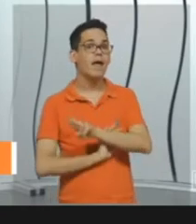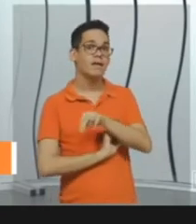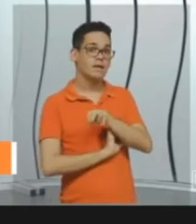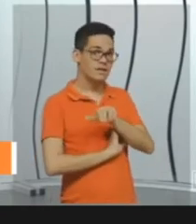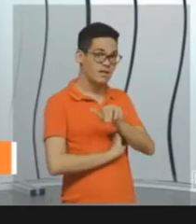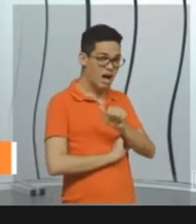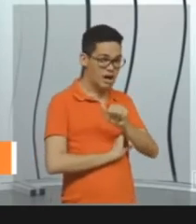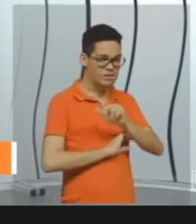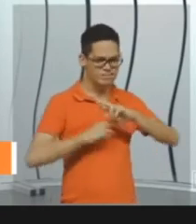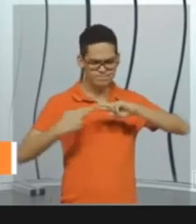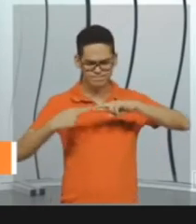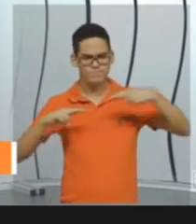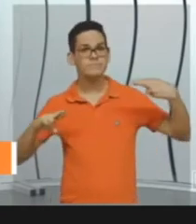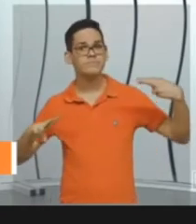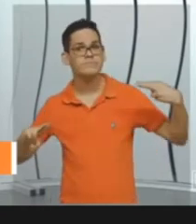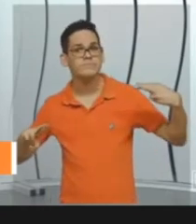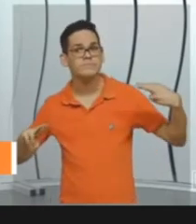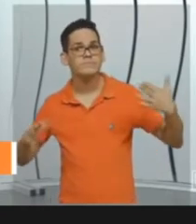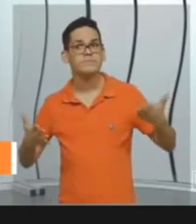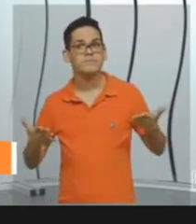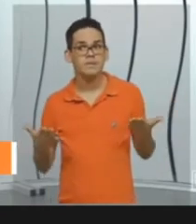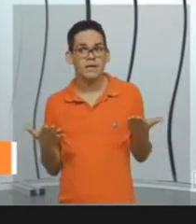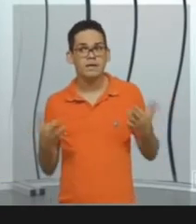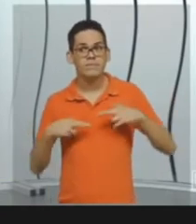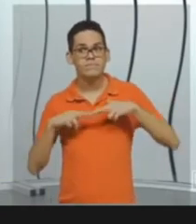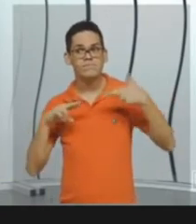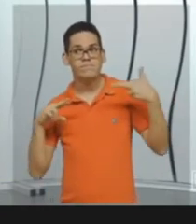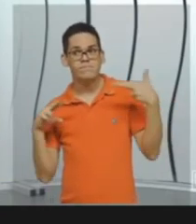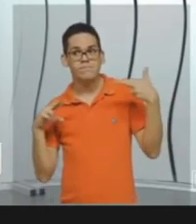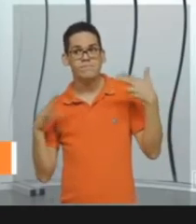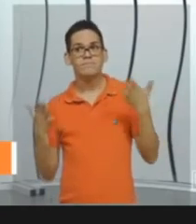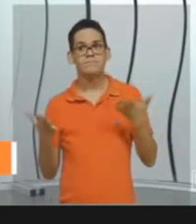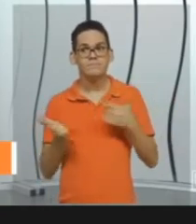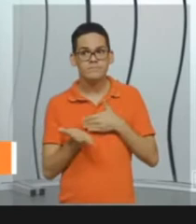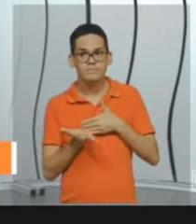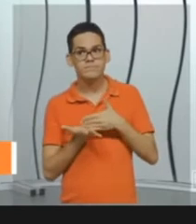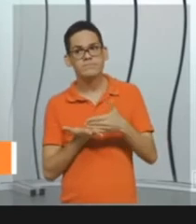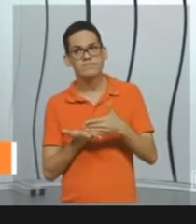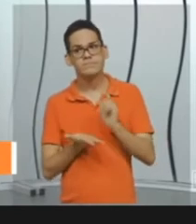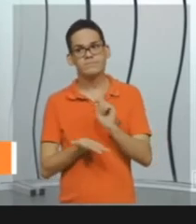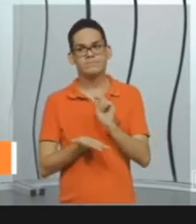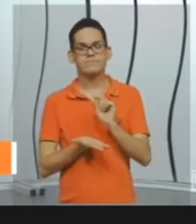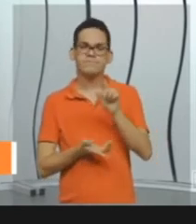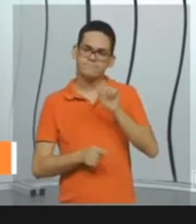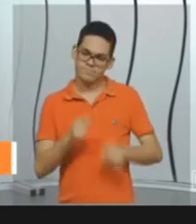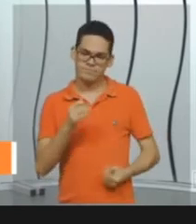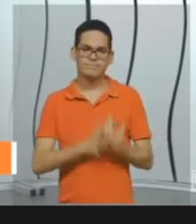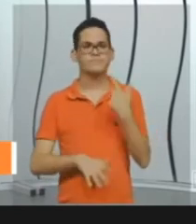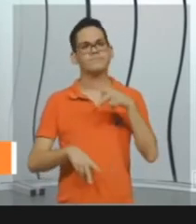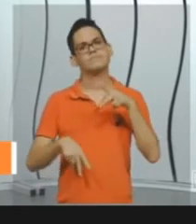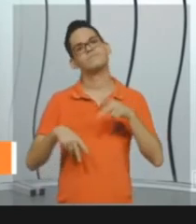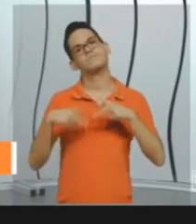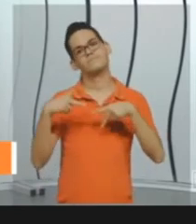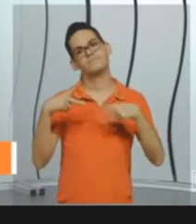que não faz dupla, é uma cadeia única. Essa cadeia, sim, a partir dela você consegue produzir proteínas.